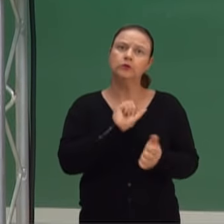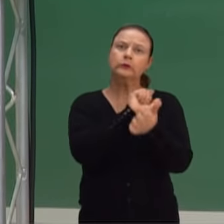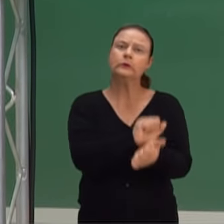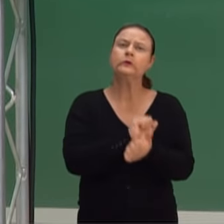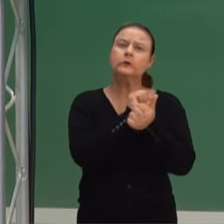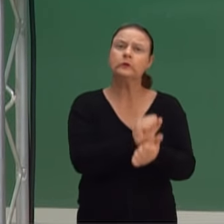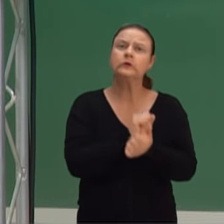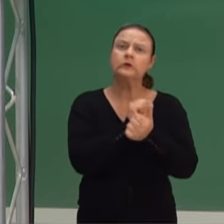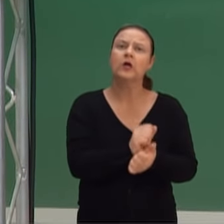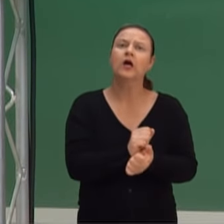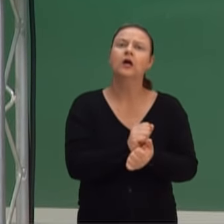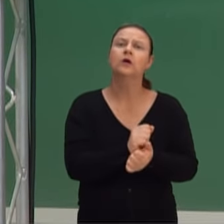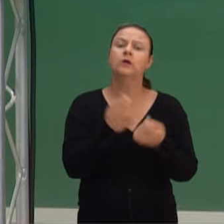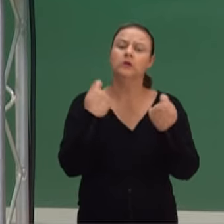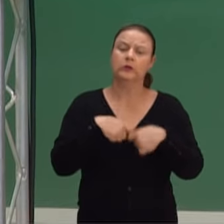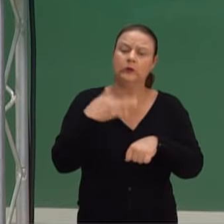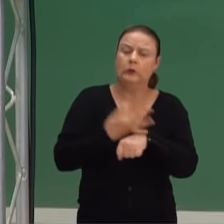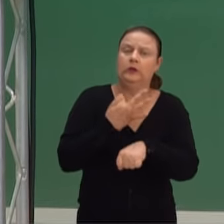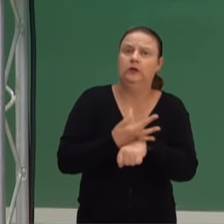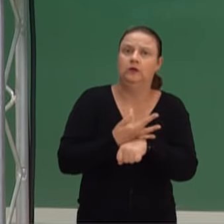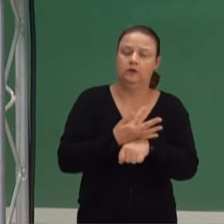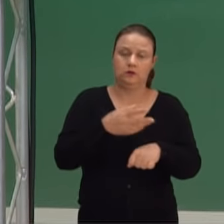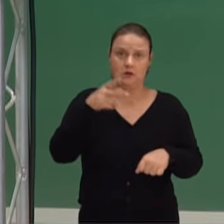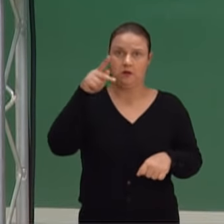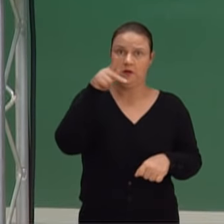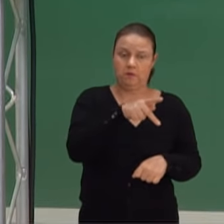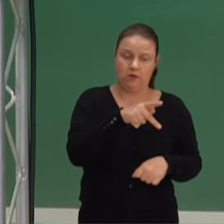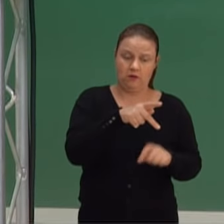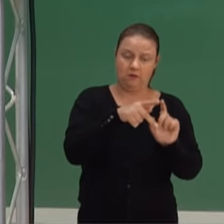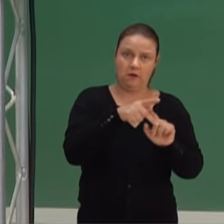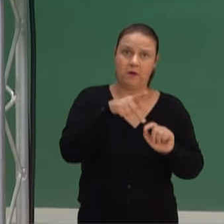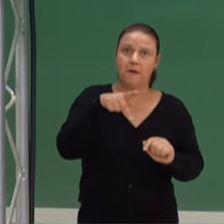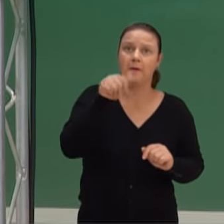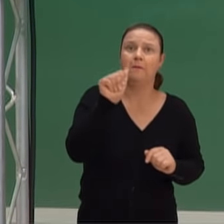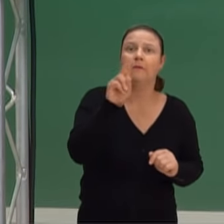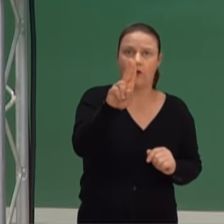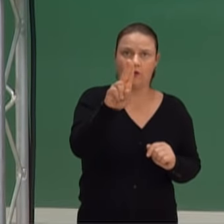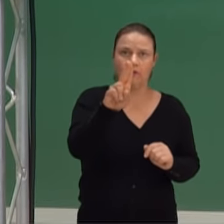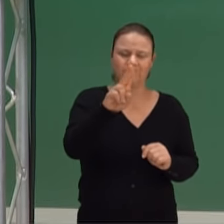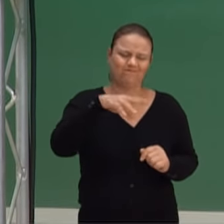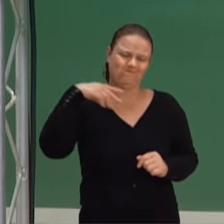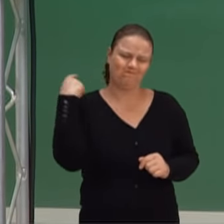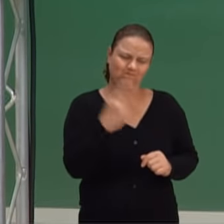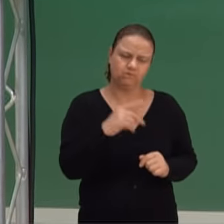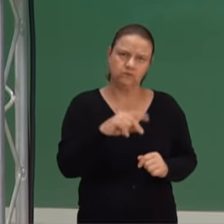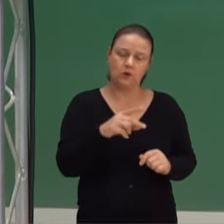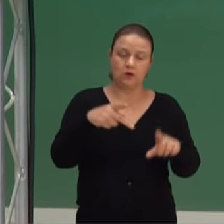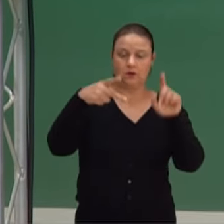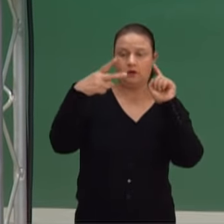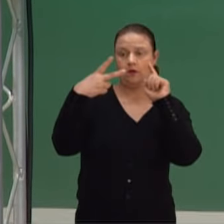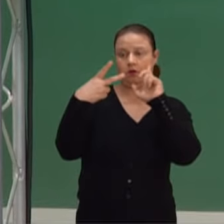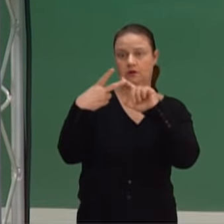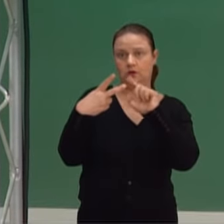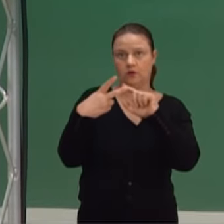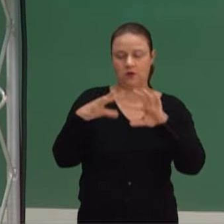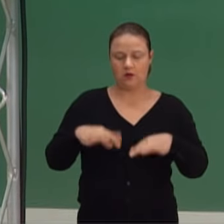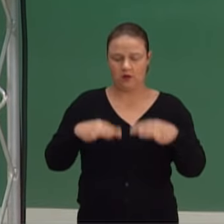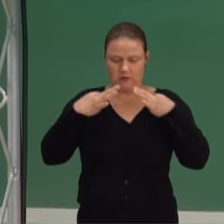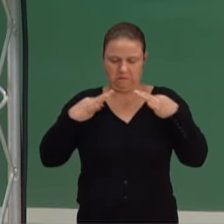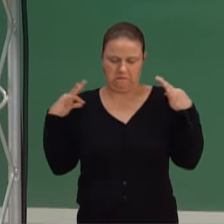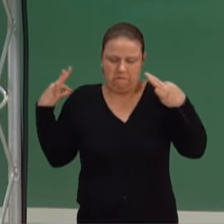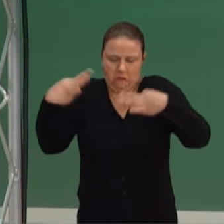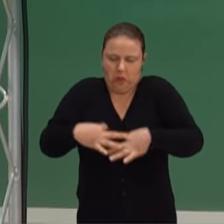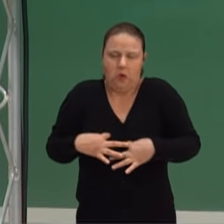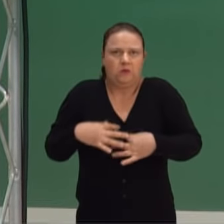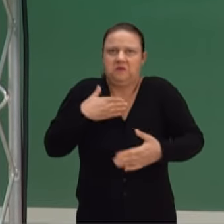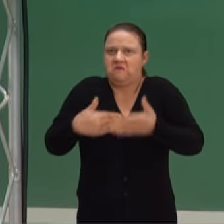só mereciam isso, ou apanhar, quer dizer, apanhar, algum tecido para poder se vestir e